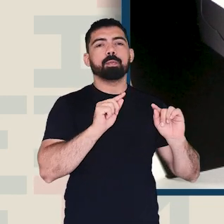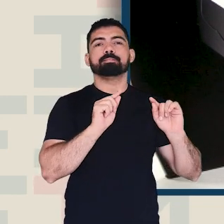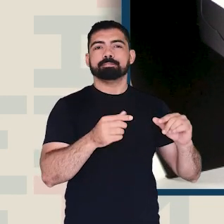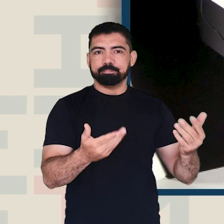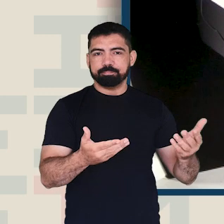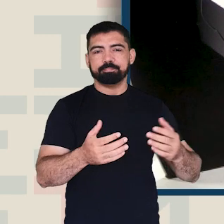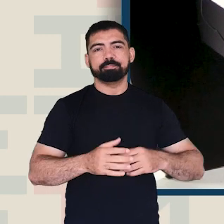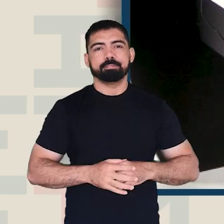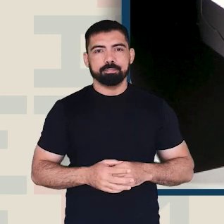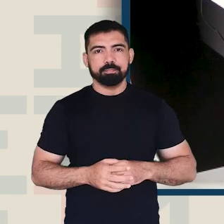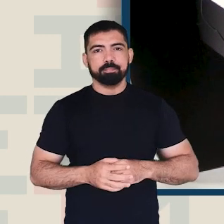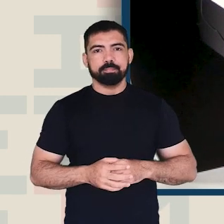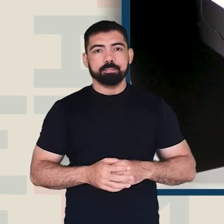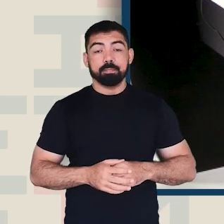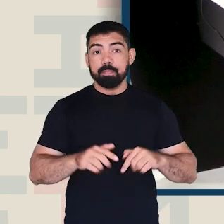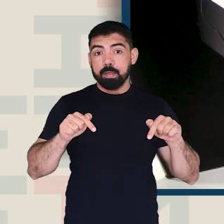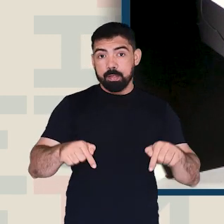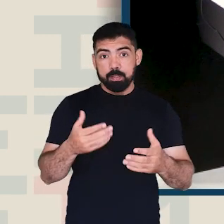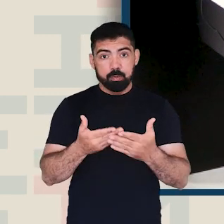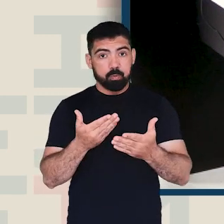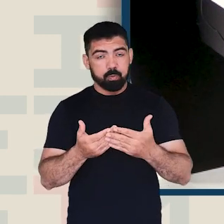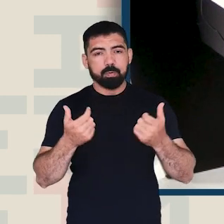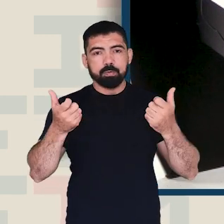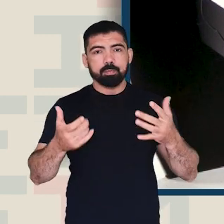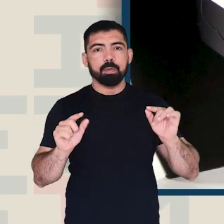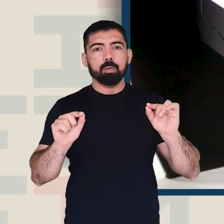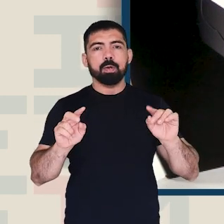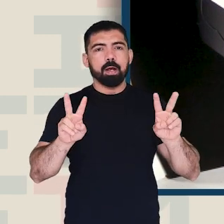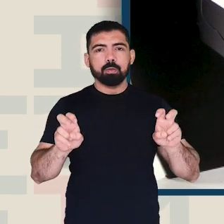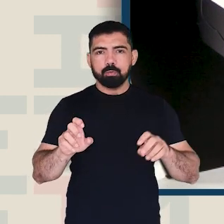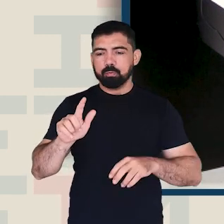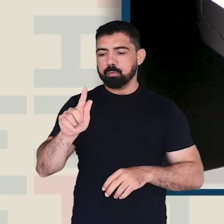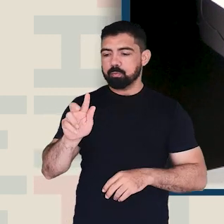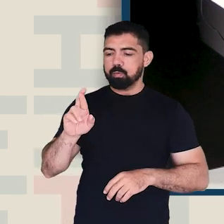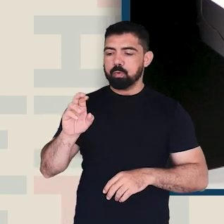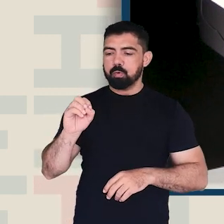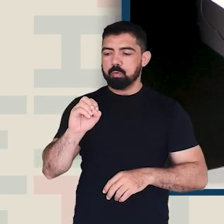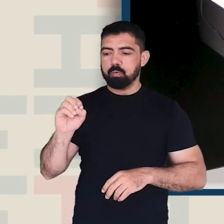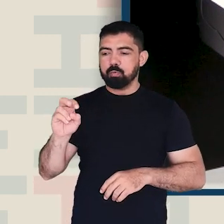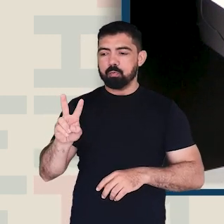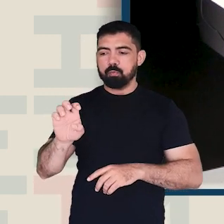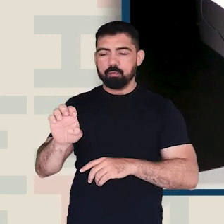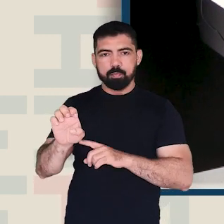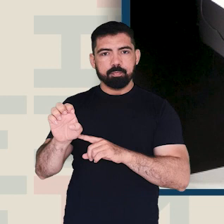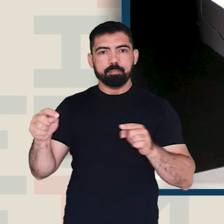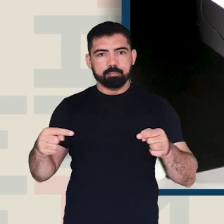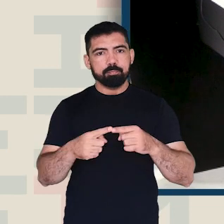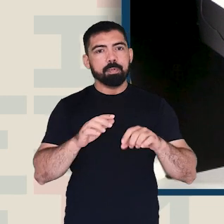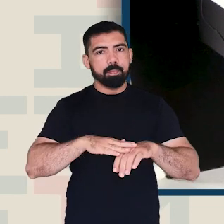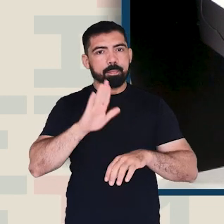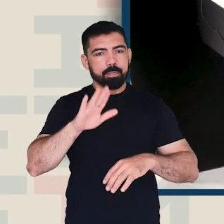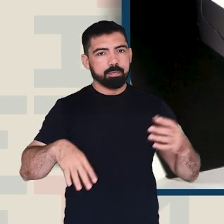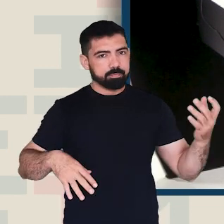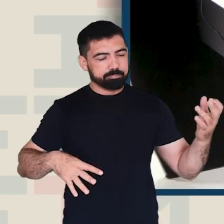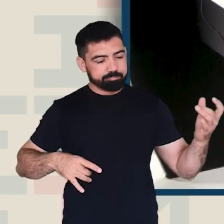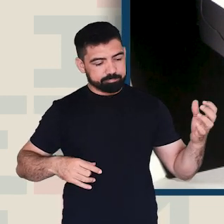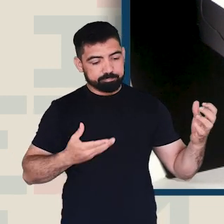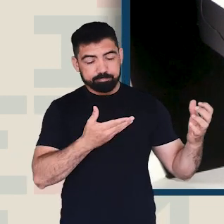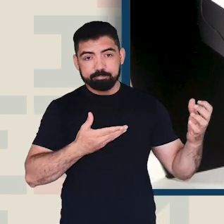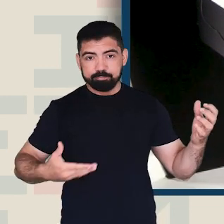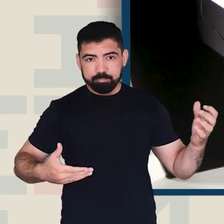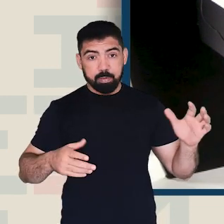nesse módulo eu vou estar falando sobre groove, que é um assunto mais pertinente ao nosso instrumento. Não